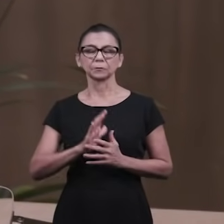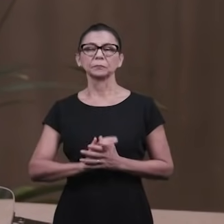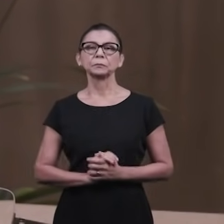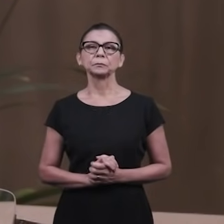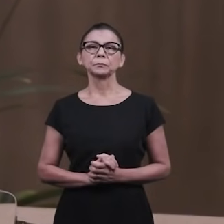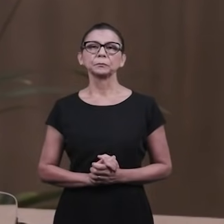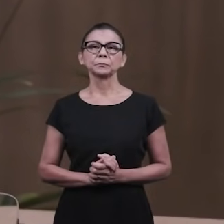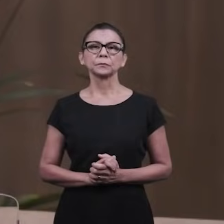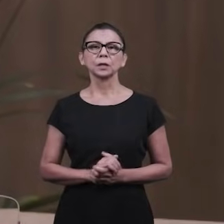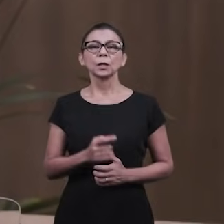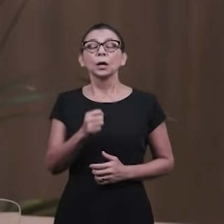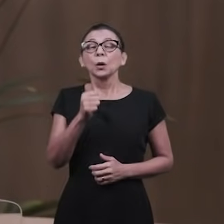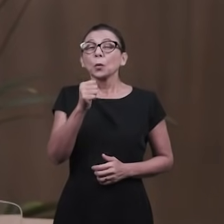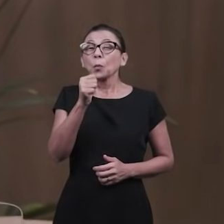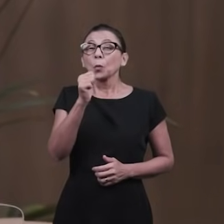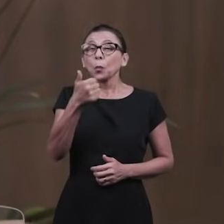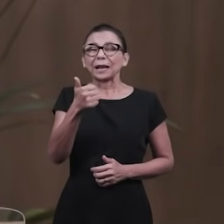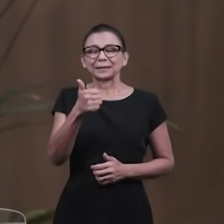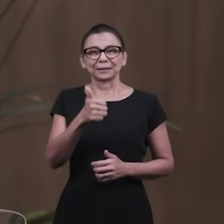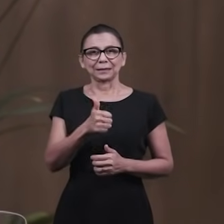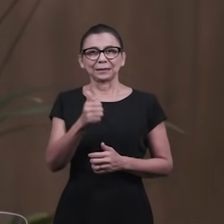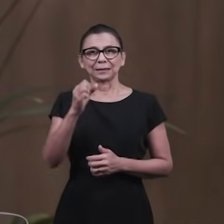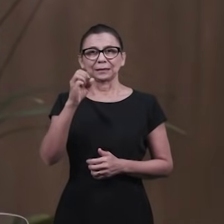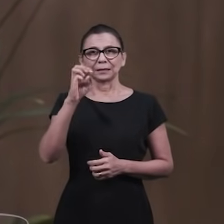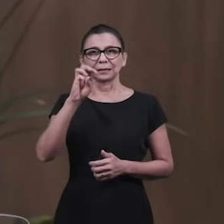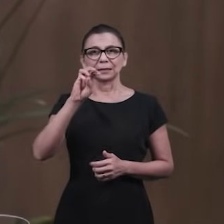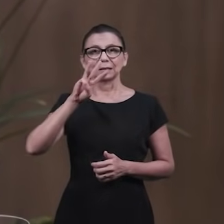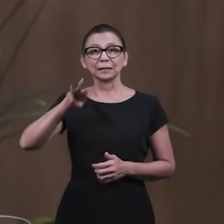Pedro, quase 3.000 almas